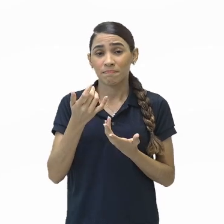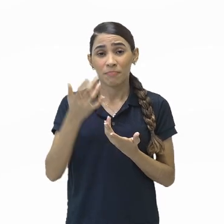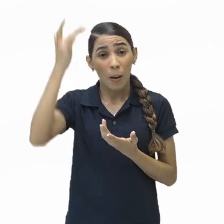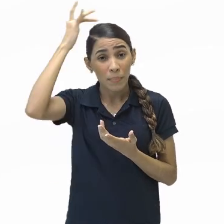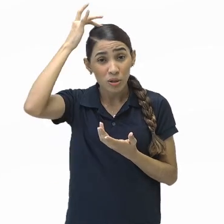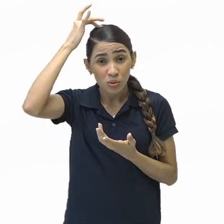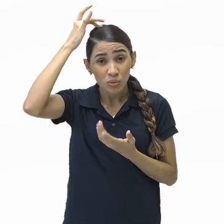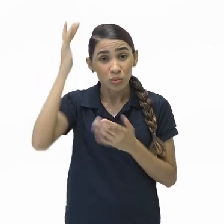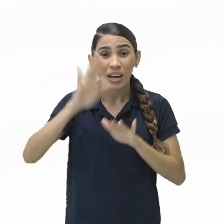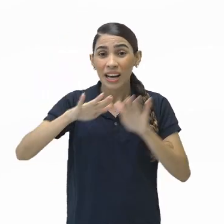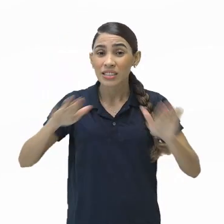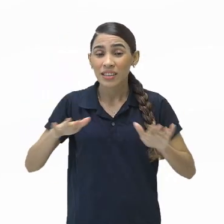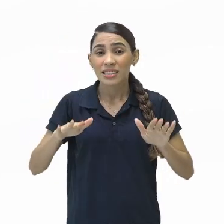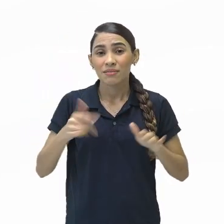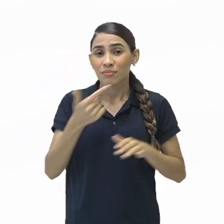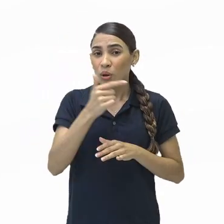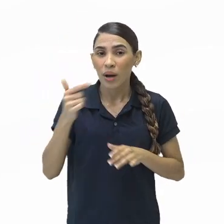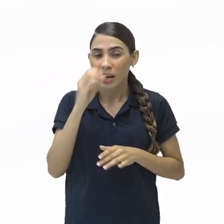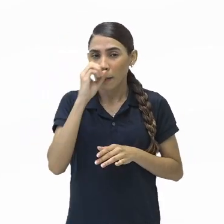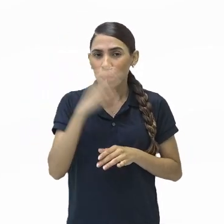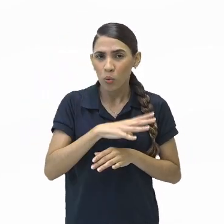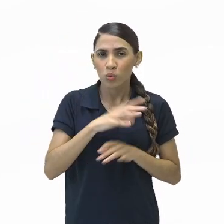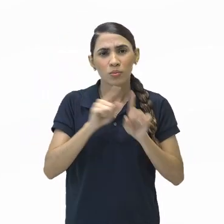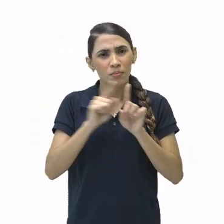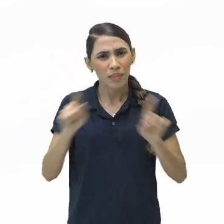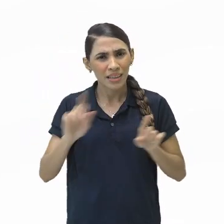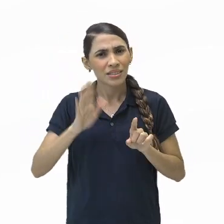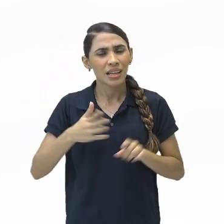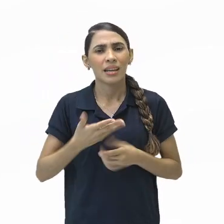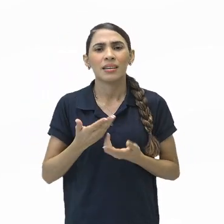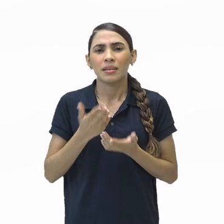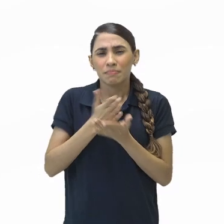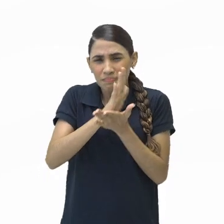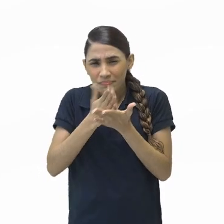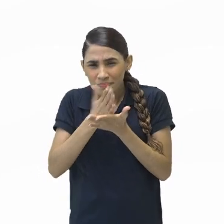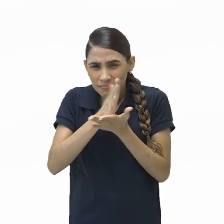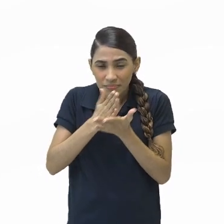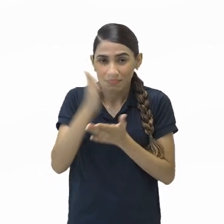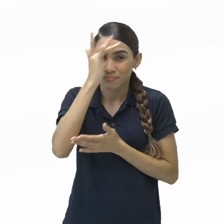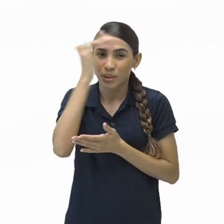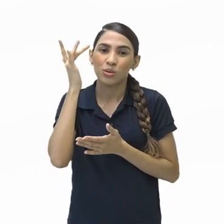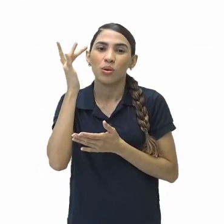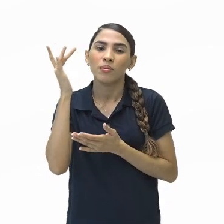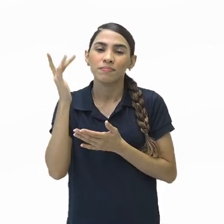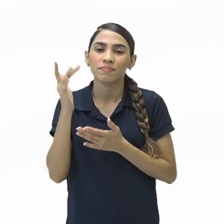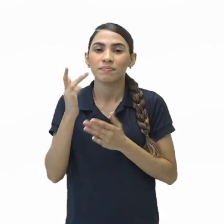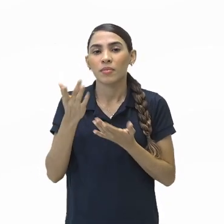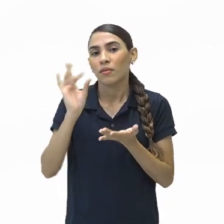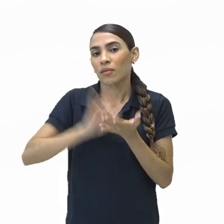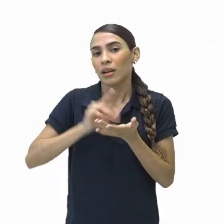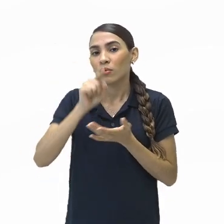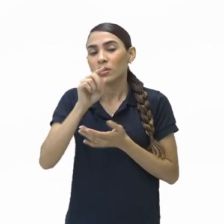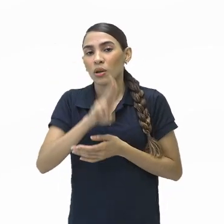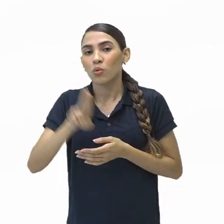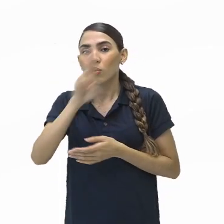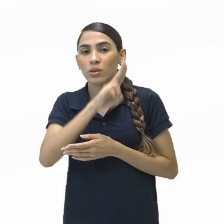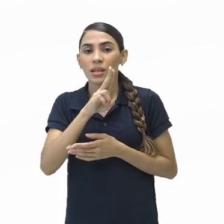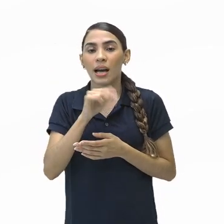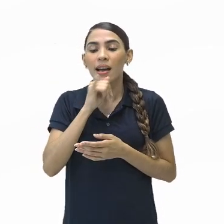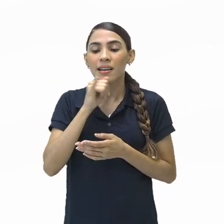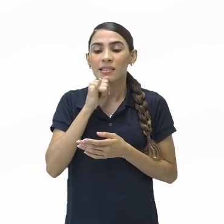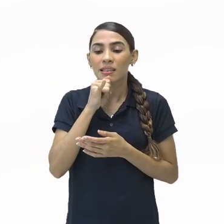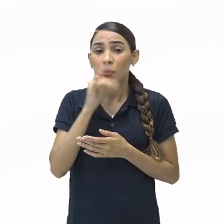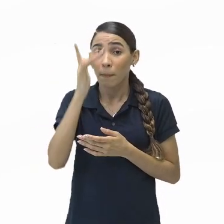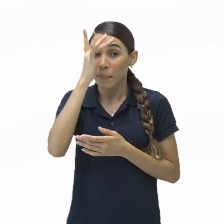época nem era considerado abuso, mas já incomodavam os trabalhadores. Né? O fato de você utilizar a força de trabalho